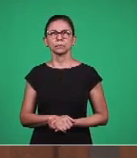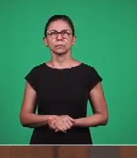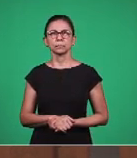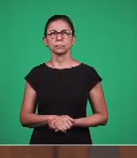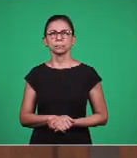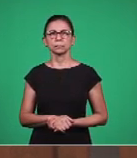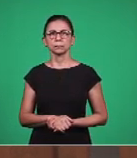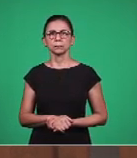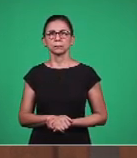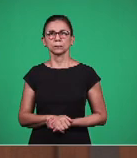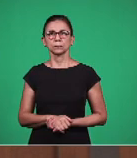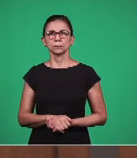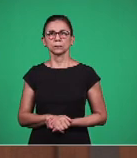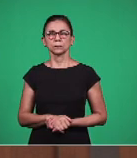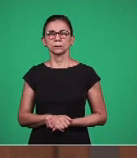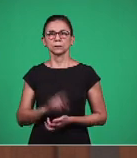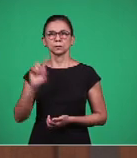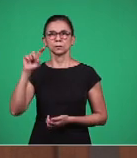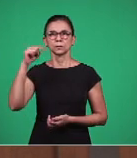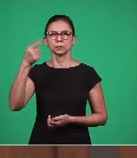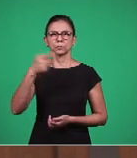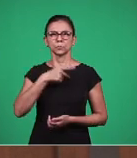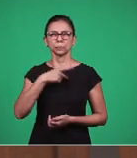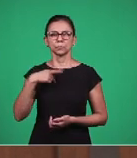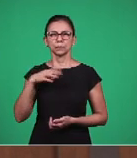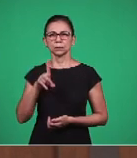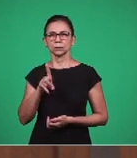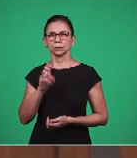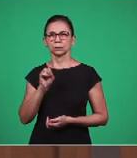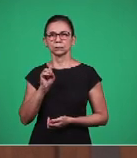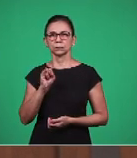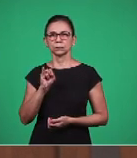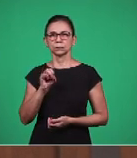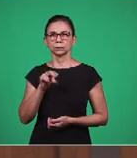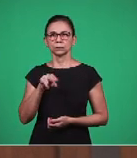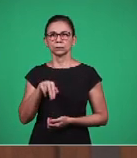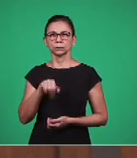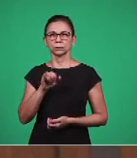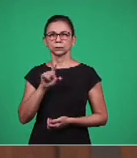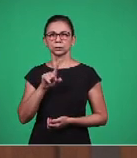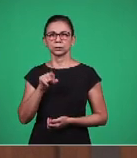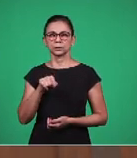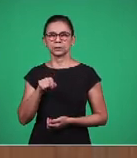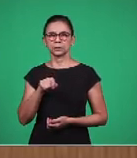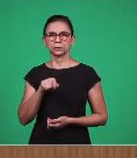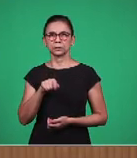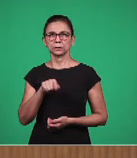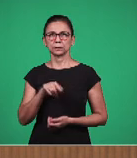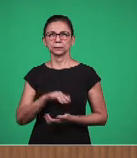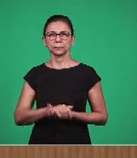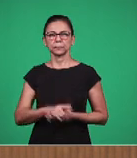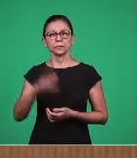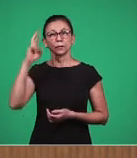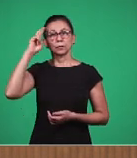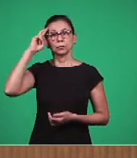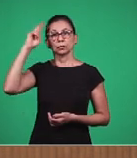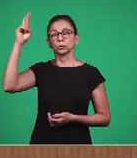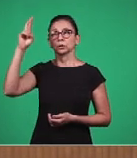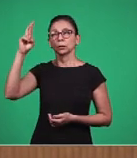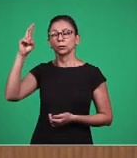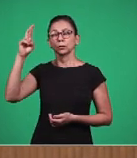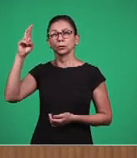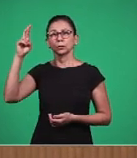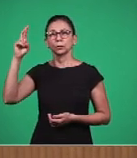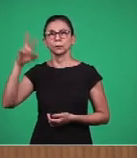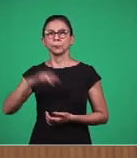Diniz depois. Depois o pastor Diniz tem uma palavra interessante sobre o assunto. Virá o Senhor daquele servo no dia